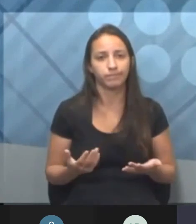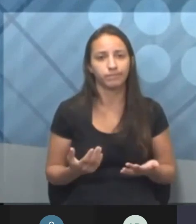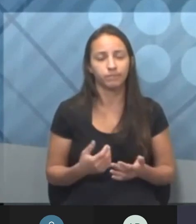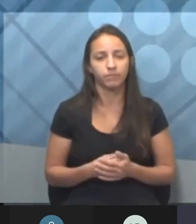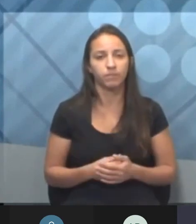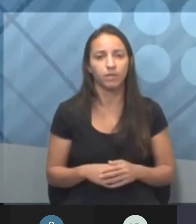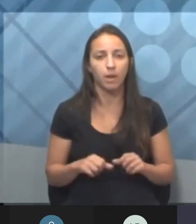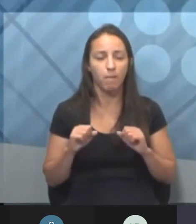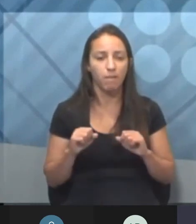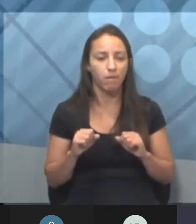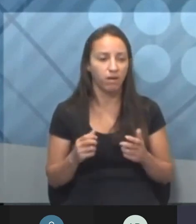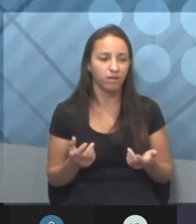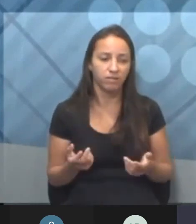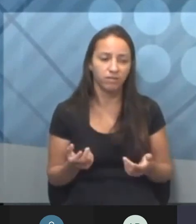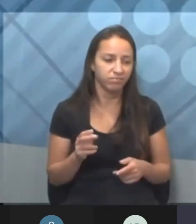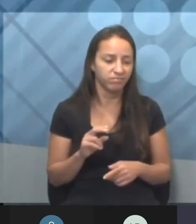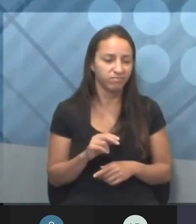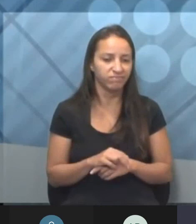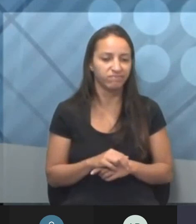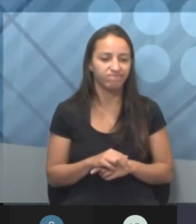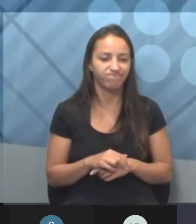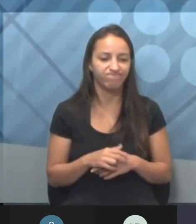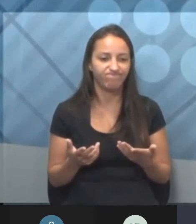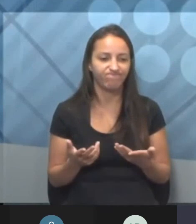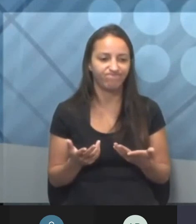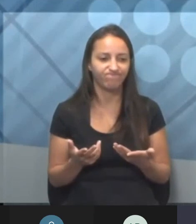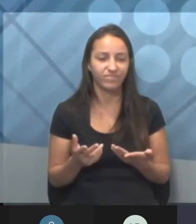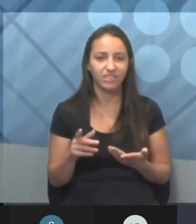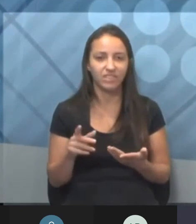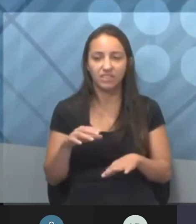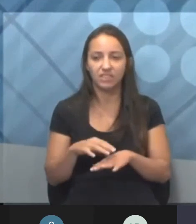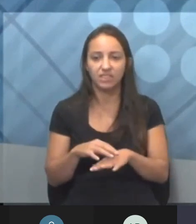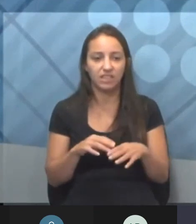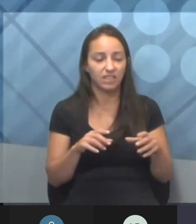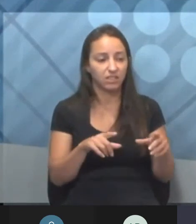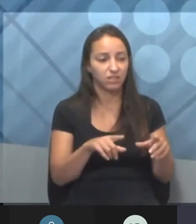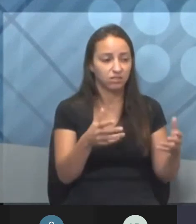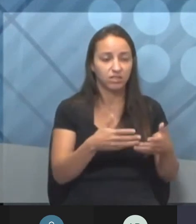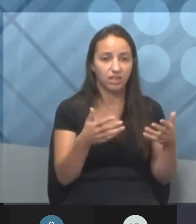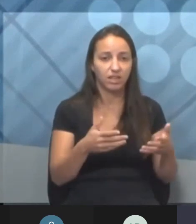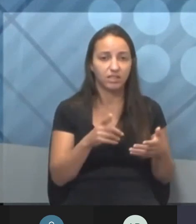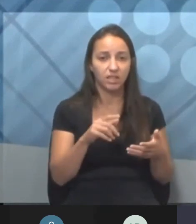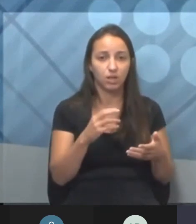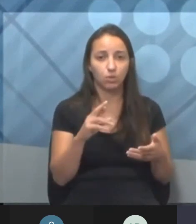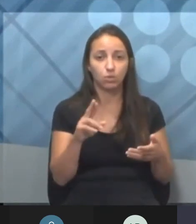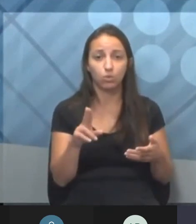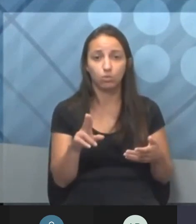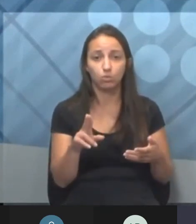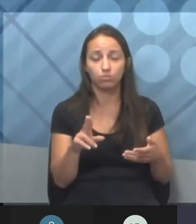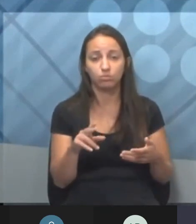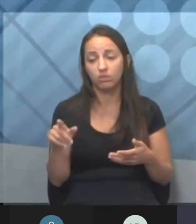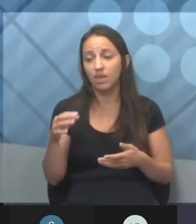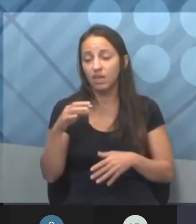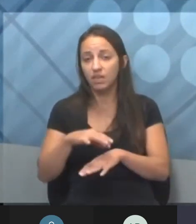pode, né, as saladas. Vai ser um alimento cru, ele não vai ser cozido. Então, também pode